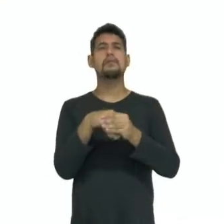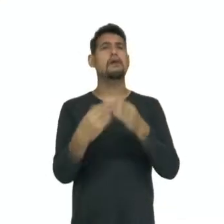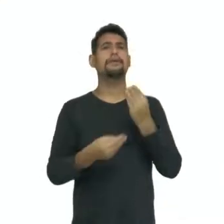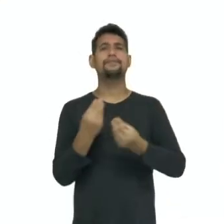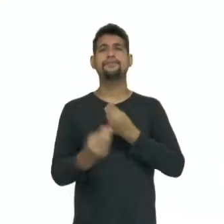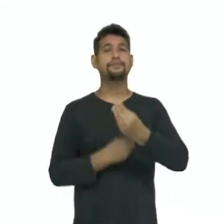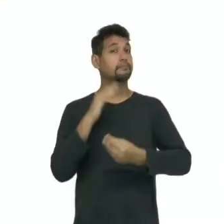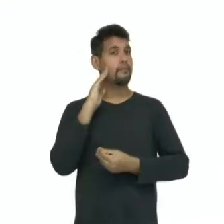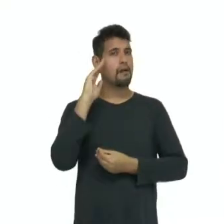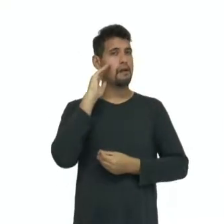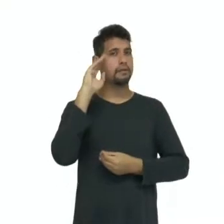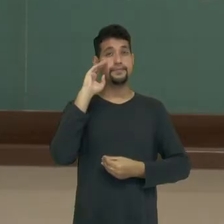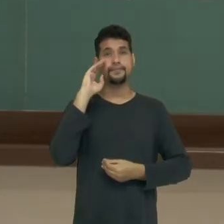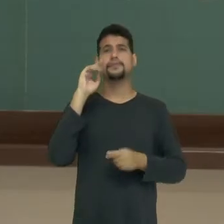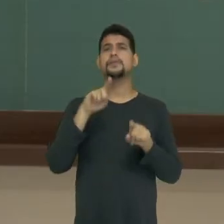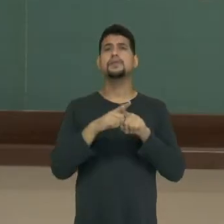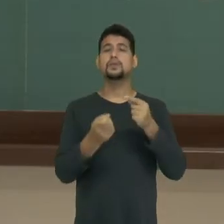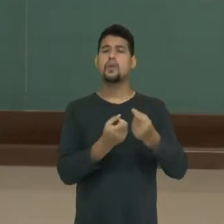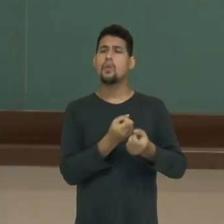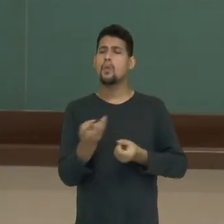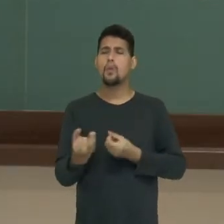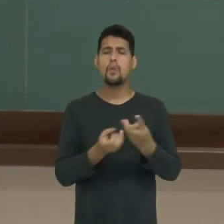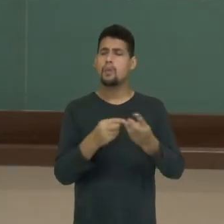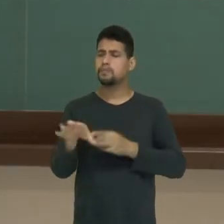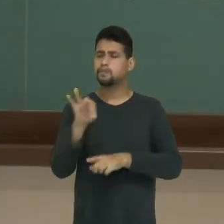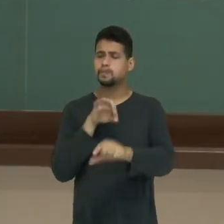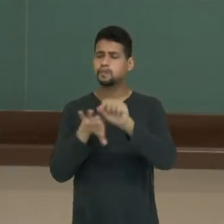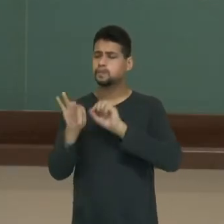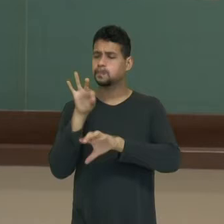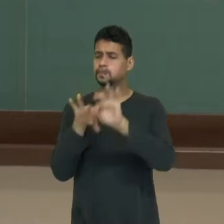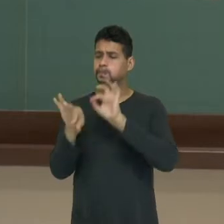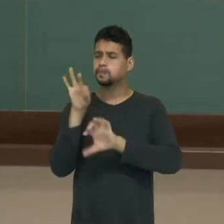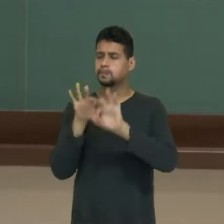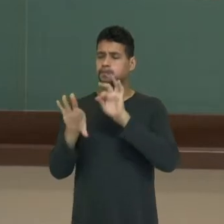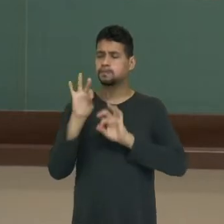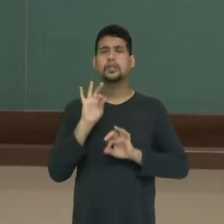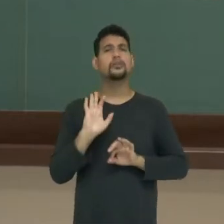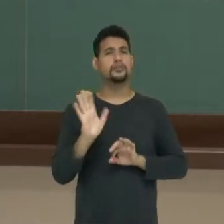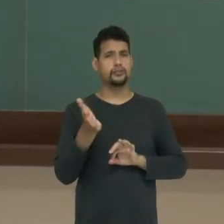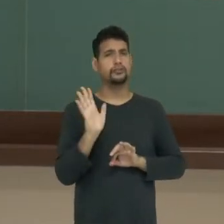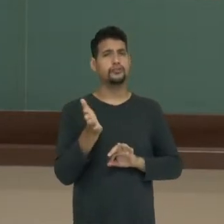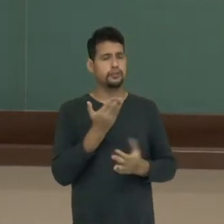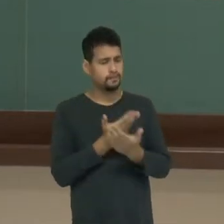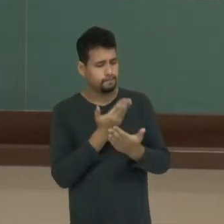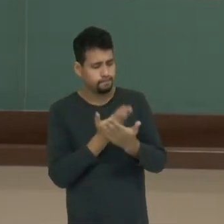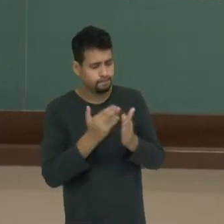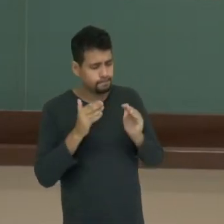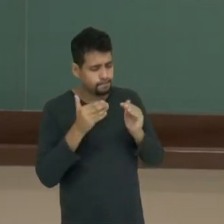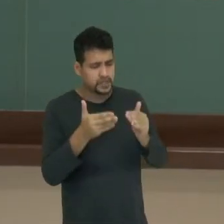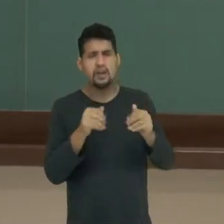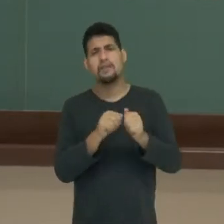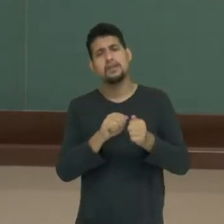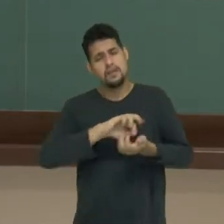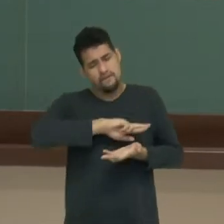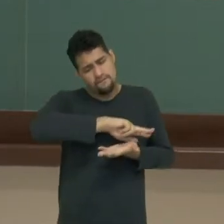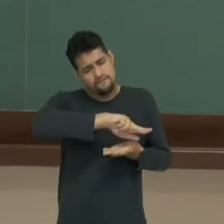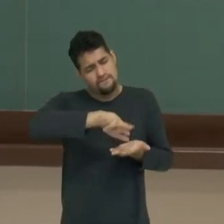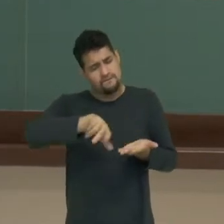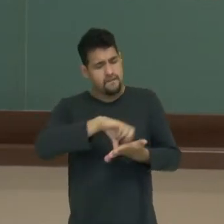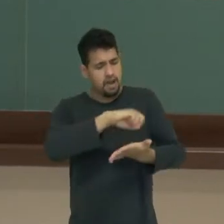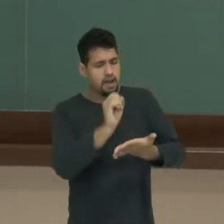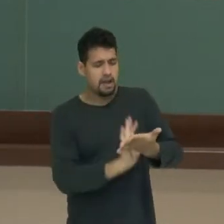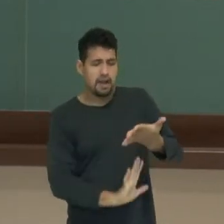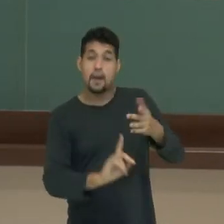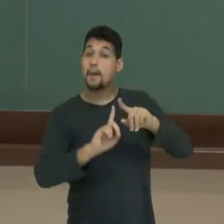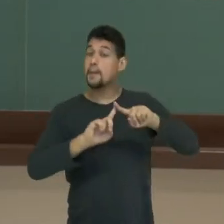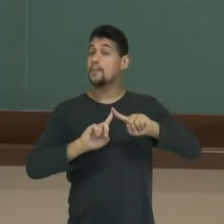do princípio fundamental da contagem. Lembra que esse princípio nós já estudamos, já fizemos vários exercícios,